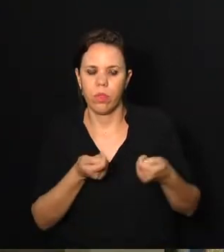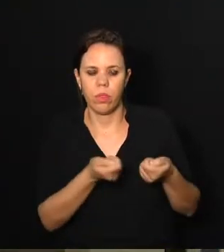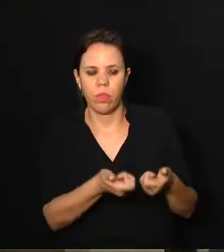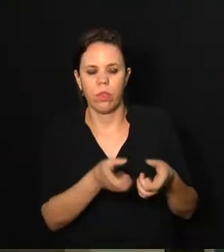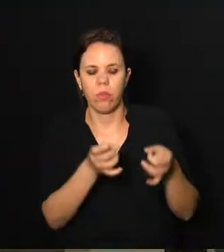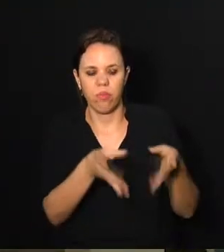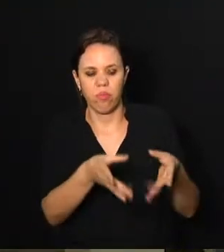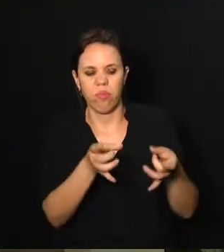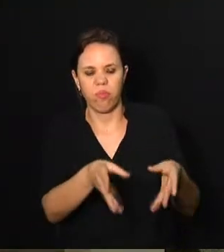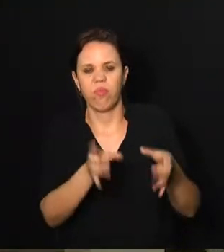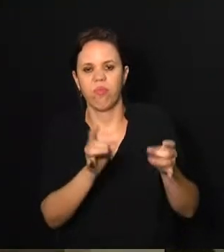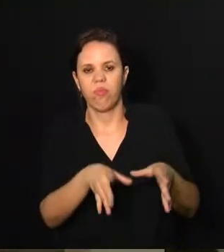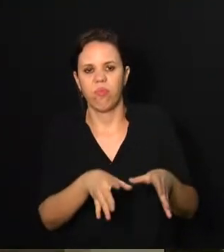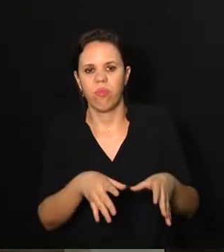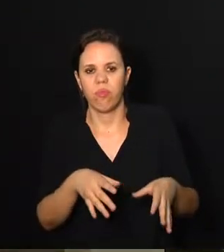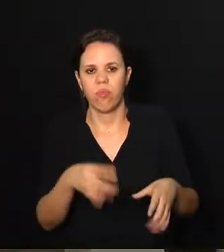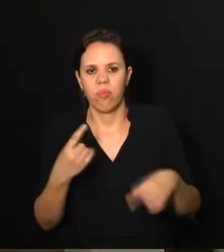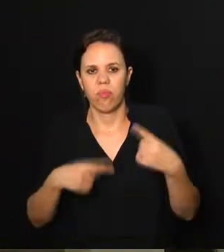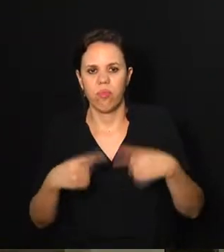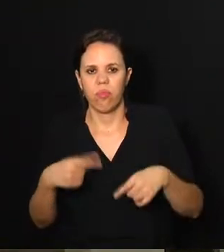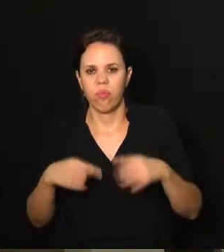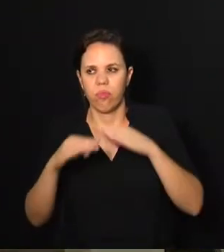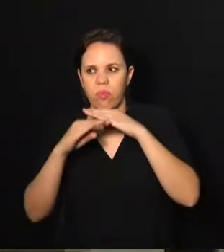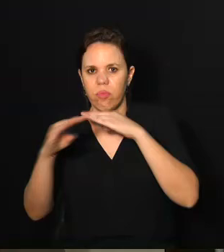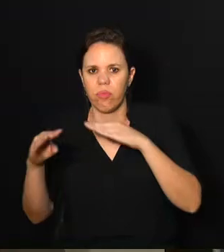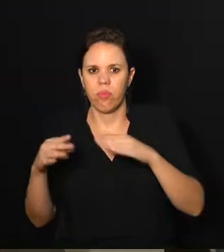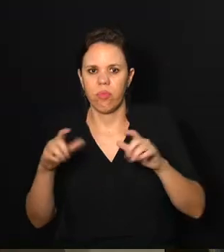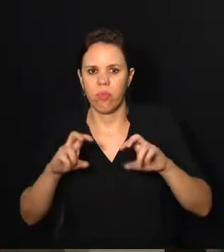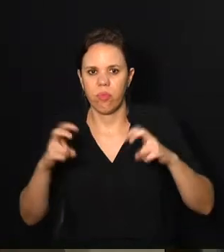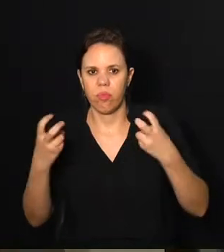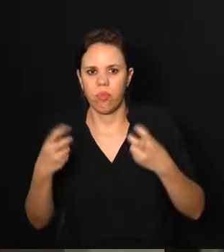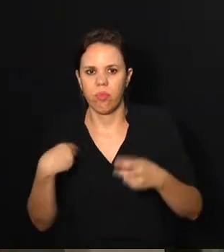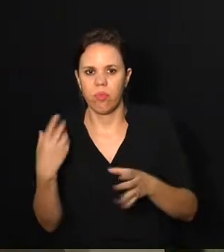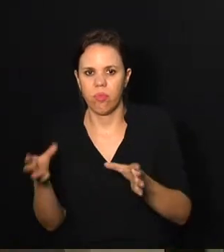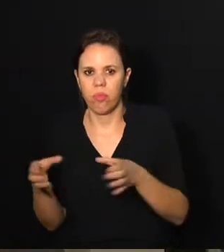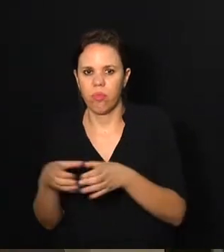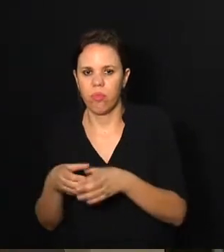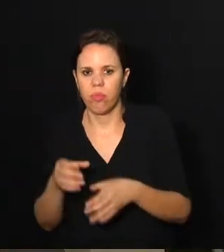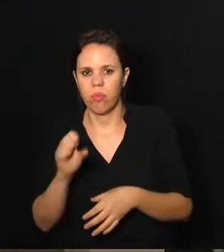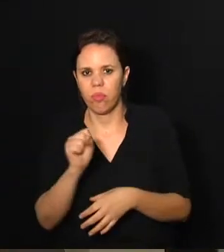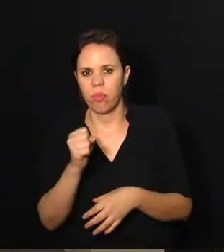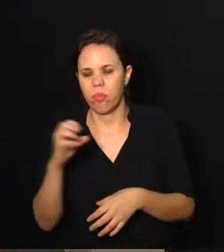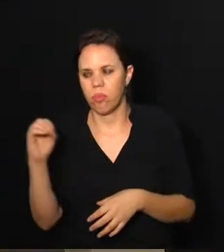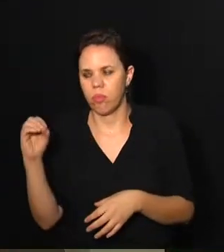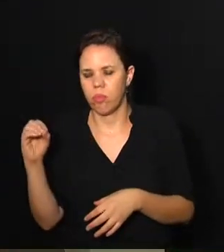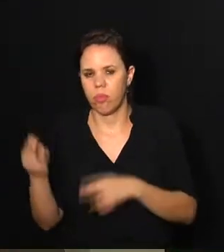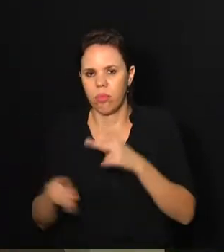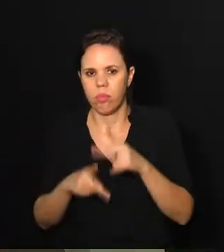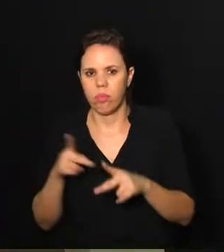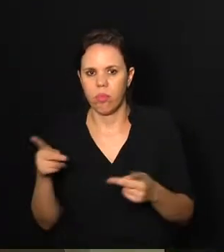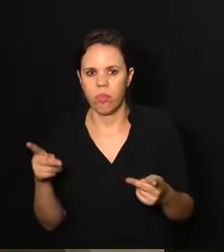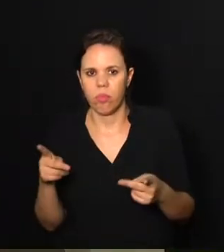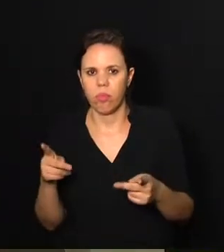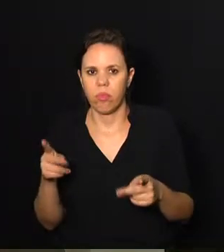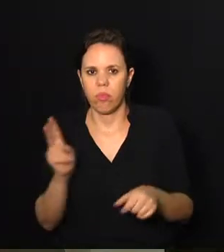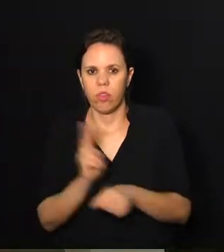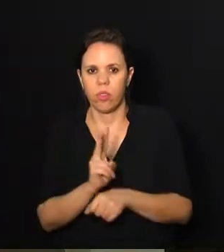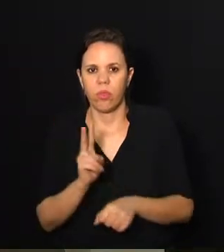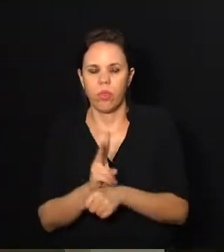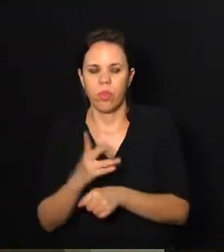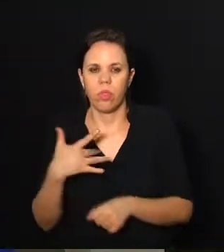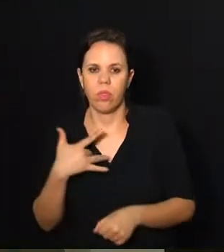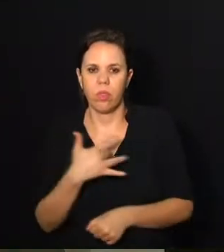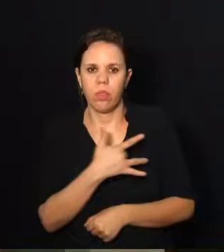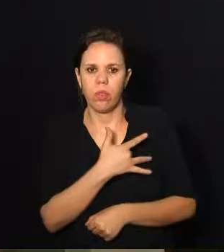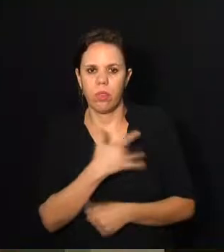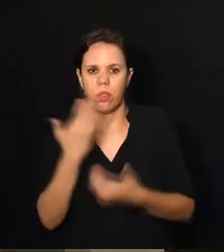das autoridades com relação ao nosso ginásio. Nós somos uma equipe de 80 pessoas, olha, 80 pessoas cuidando da saúde.